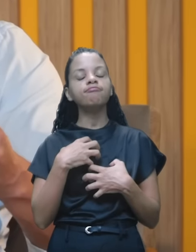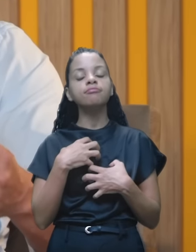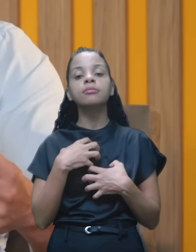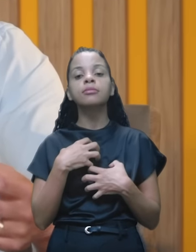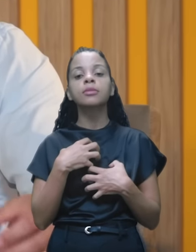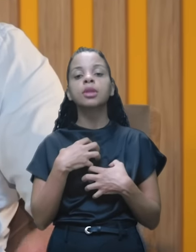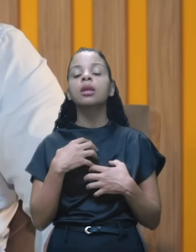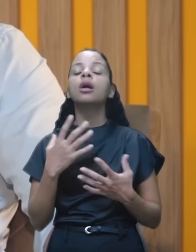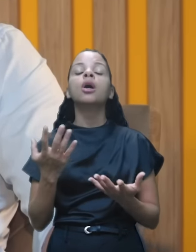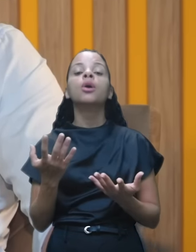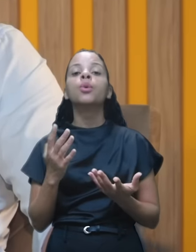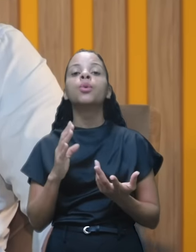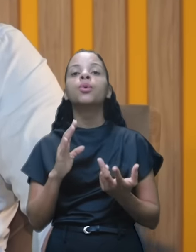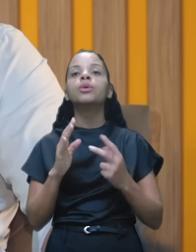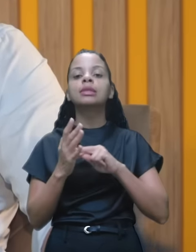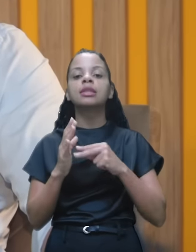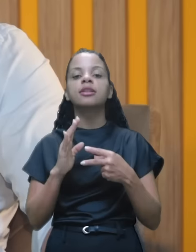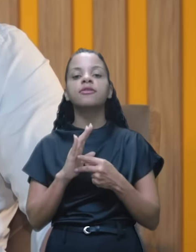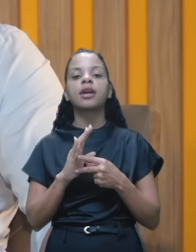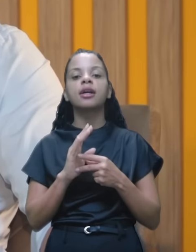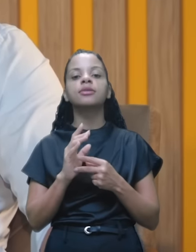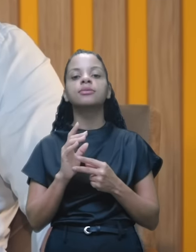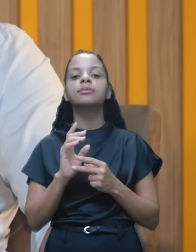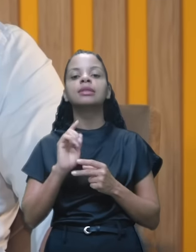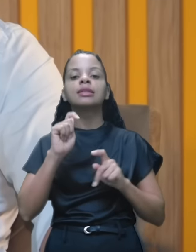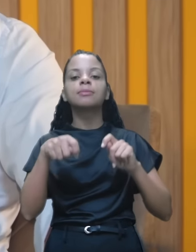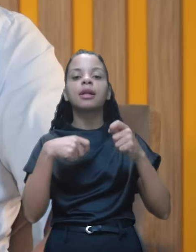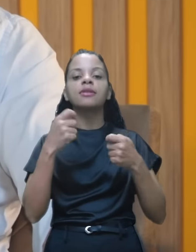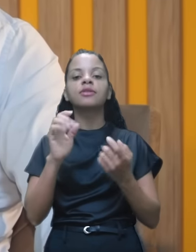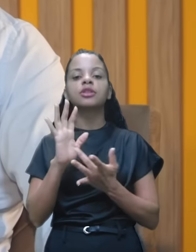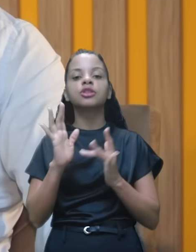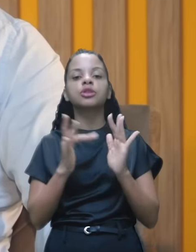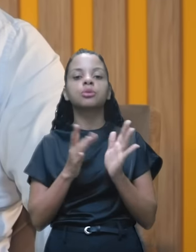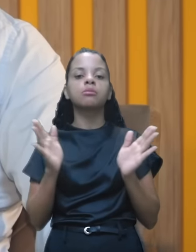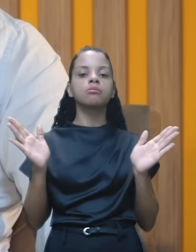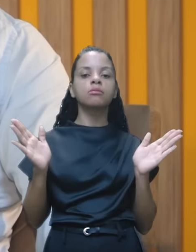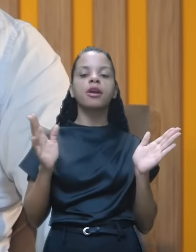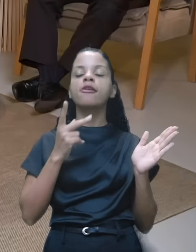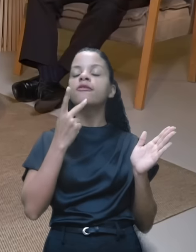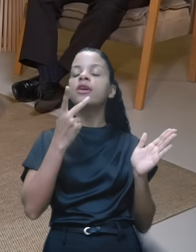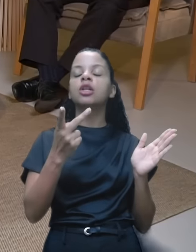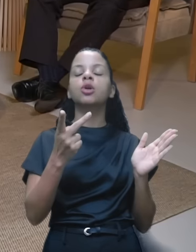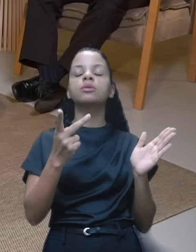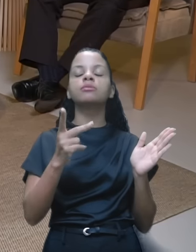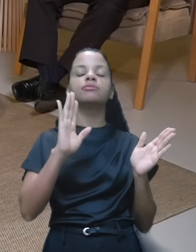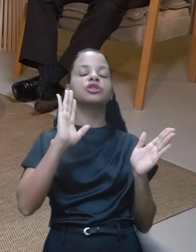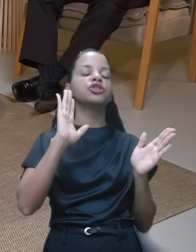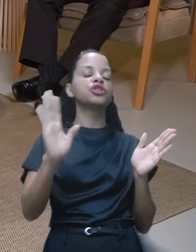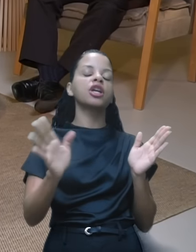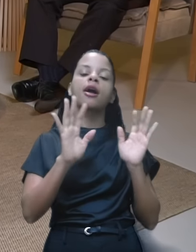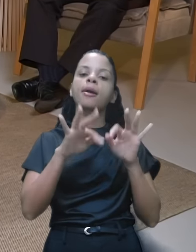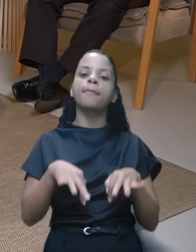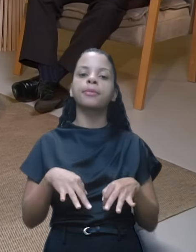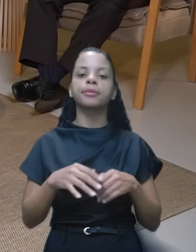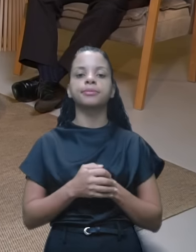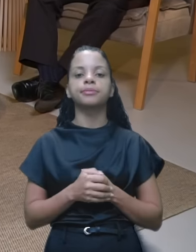que significam as palavras de Jesus, que Jesus disse antes de morrer, está consumado? É interessante, Ricardo, que a